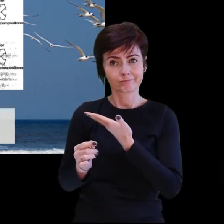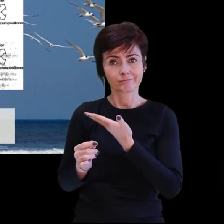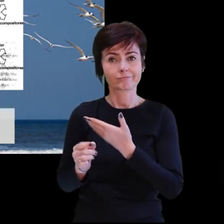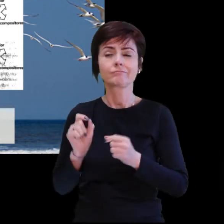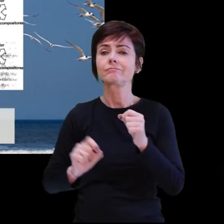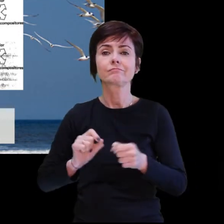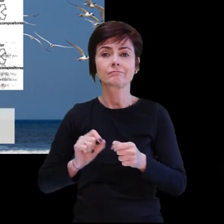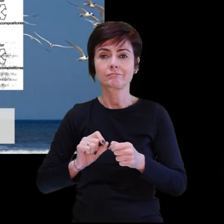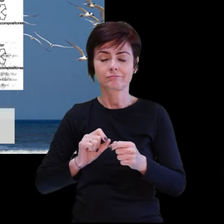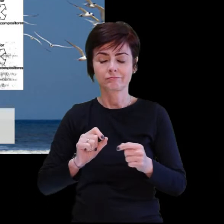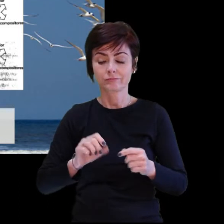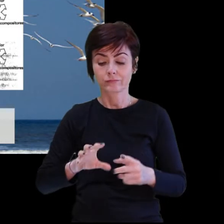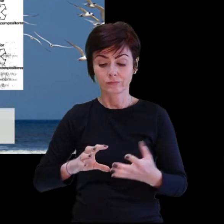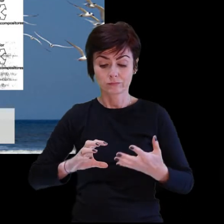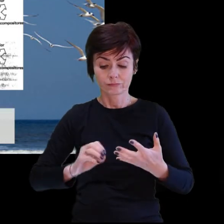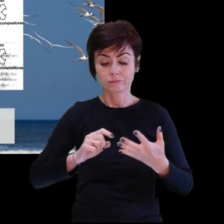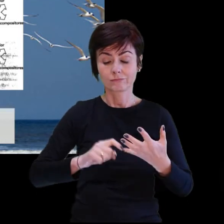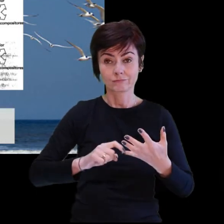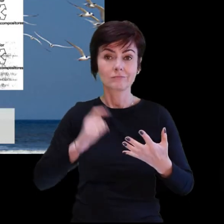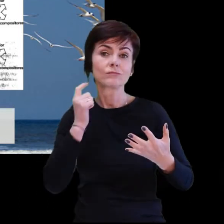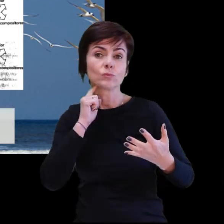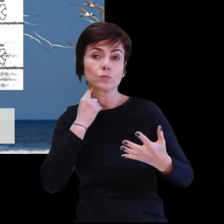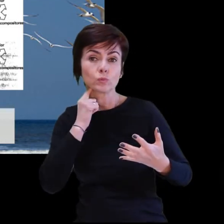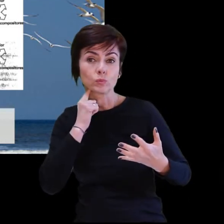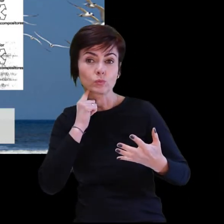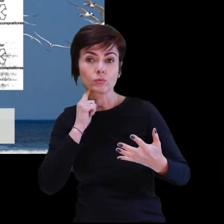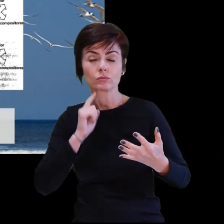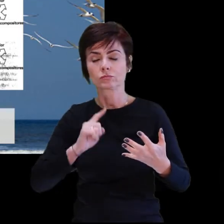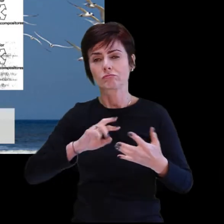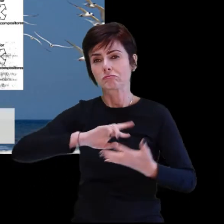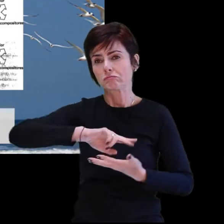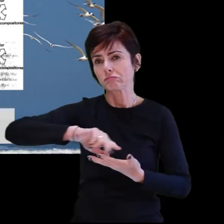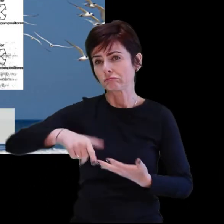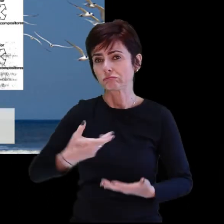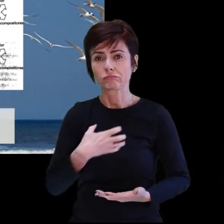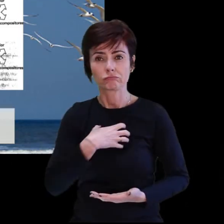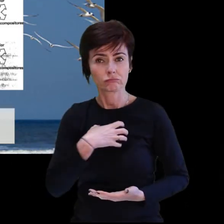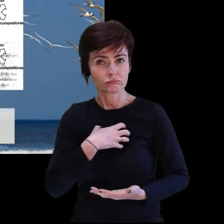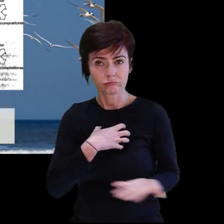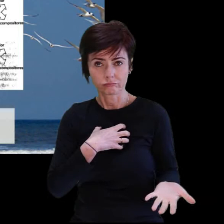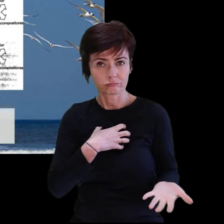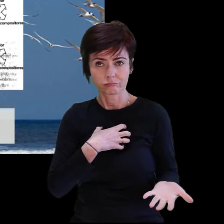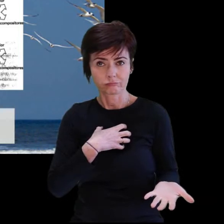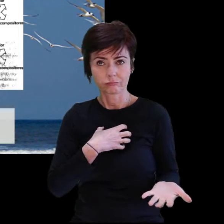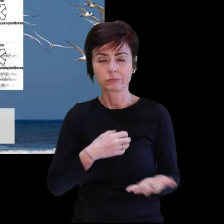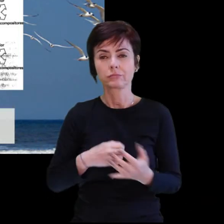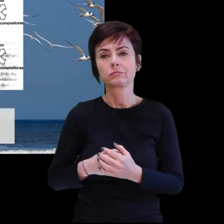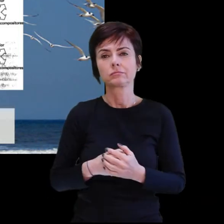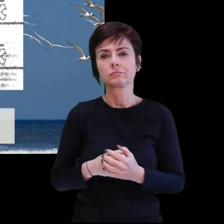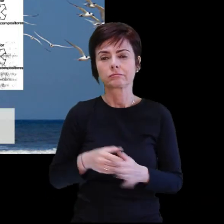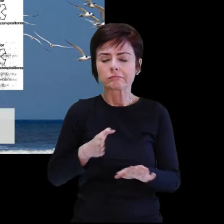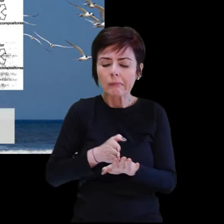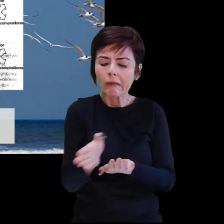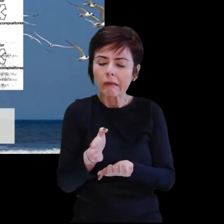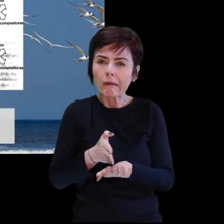Então esse DDT ele entra nesses organismos vivos, né, por vários meios. A contaminação acontece por